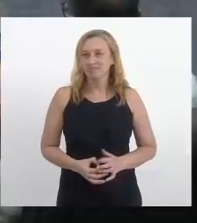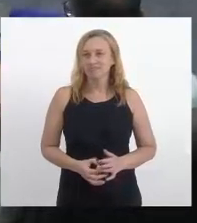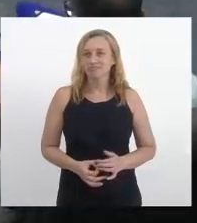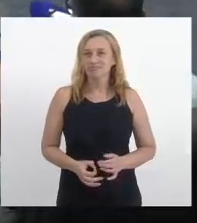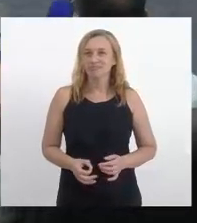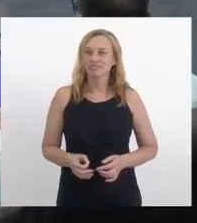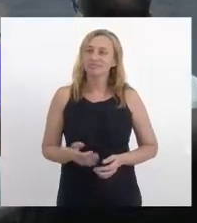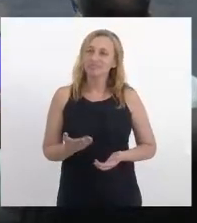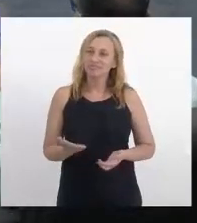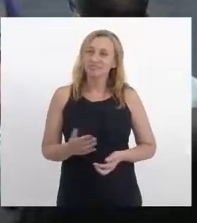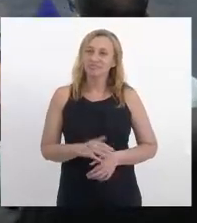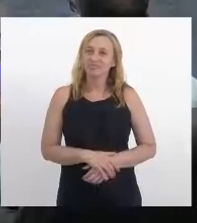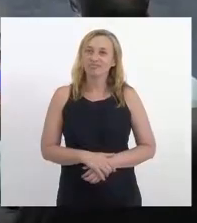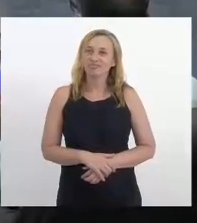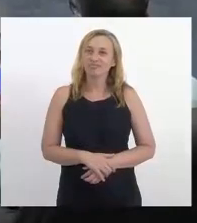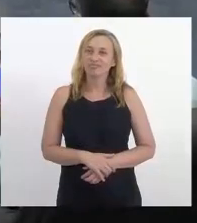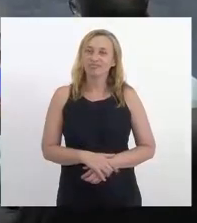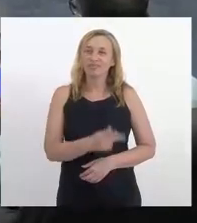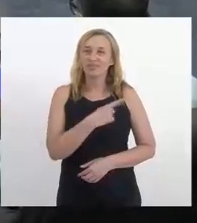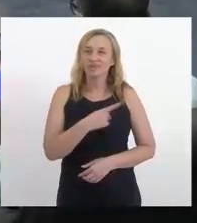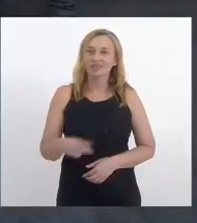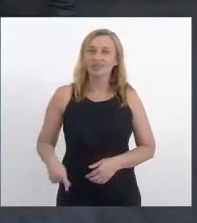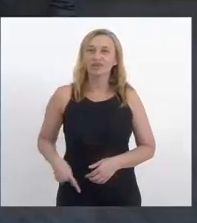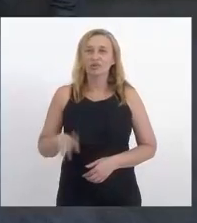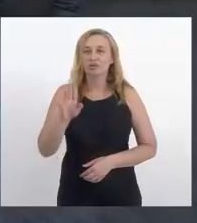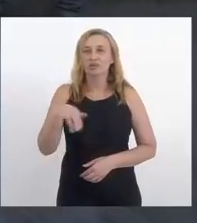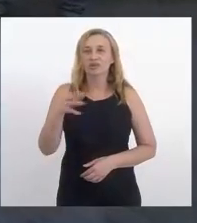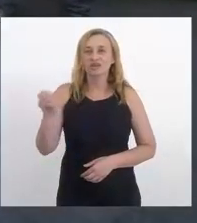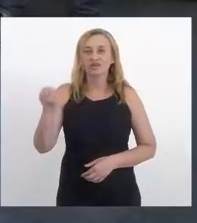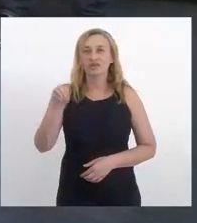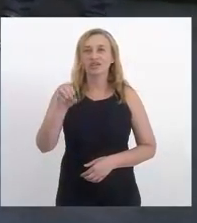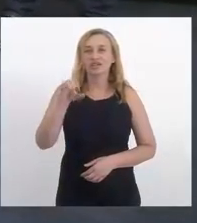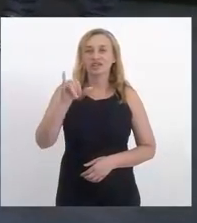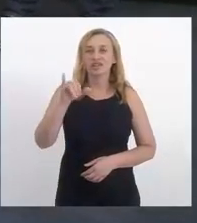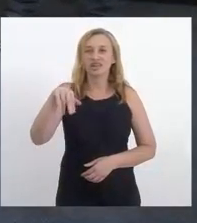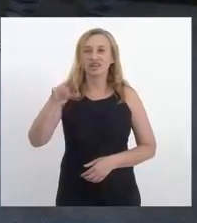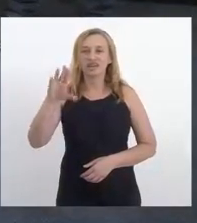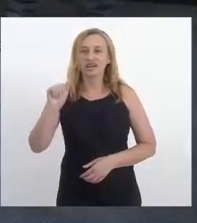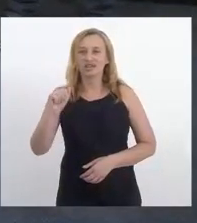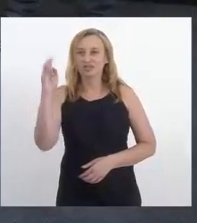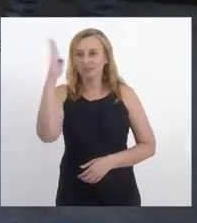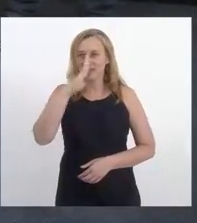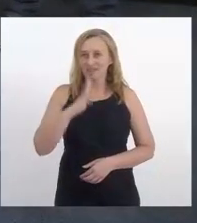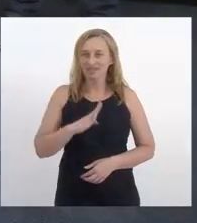Og Sperli, presidente da União Wicca do Brasil.